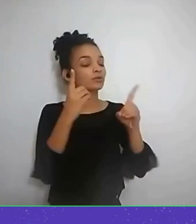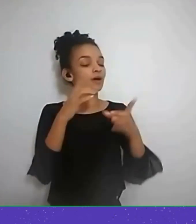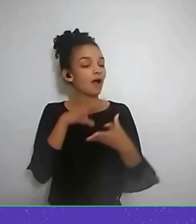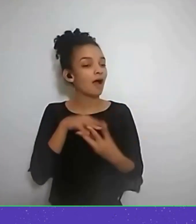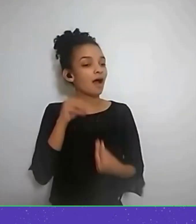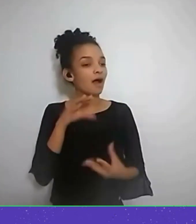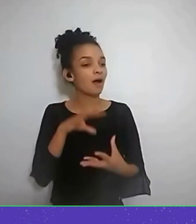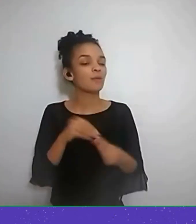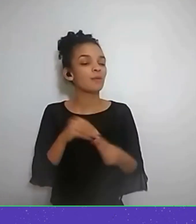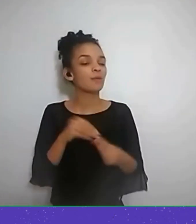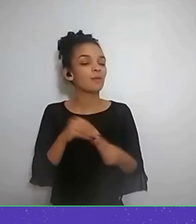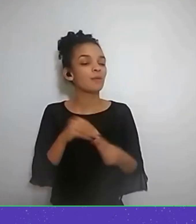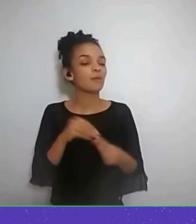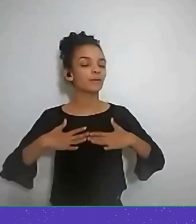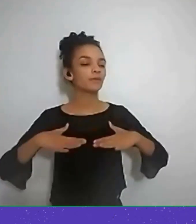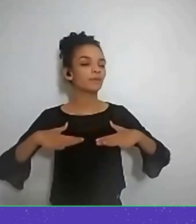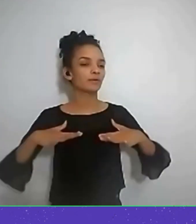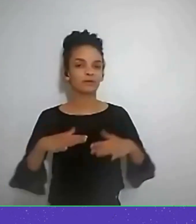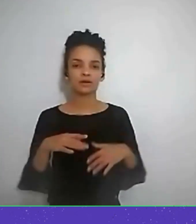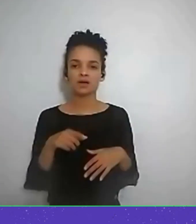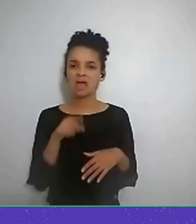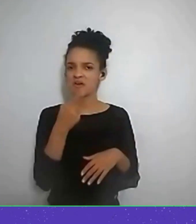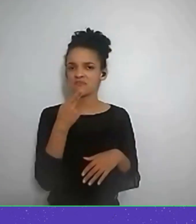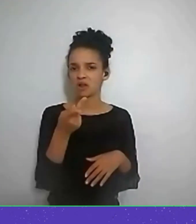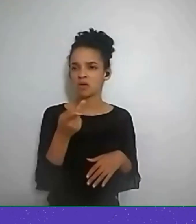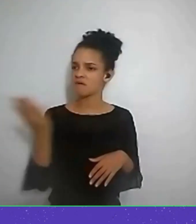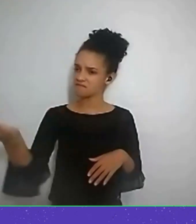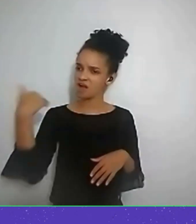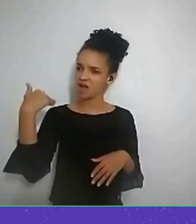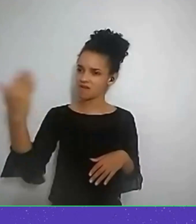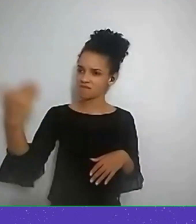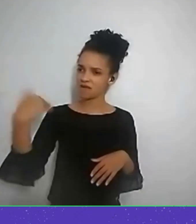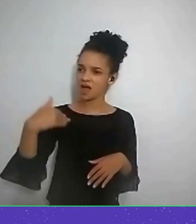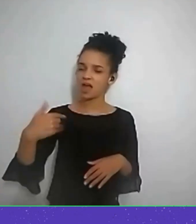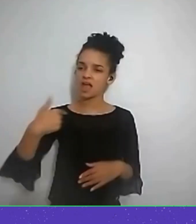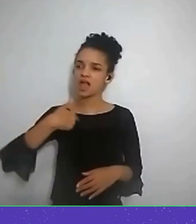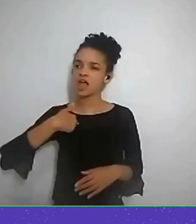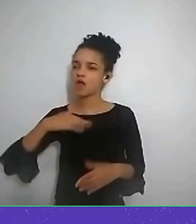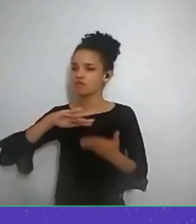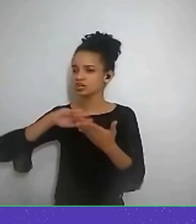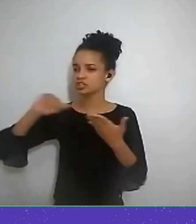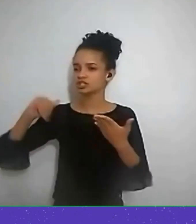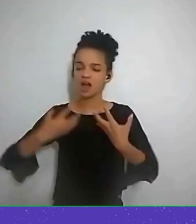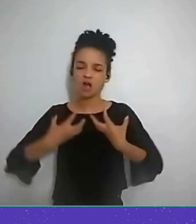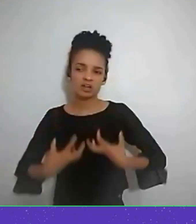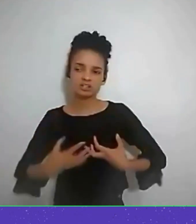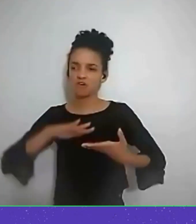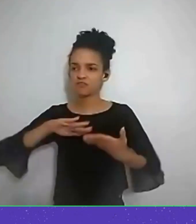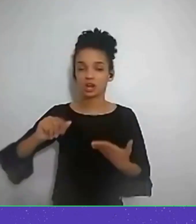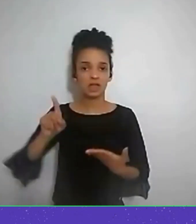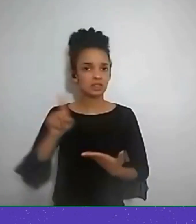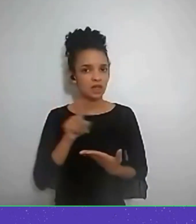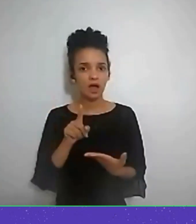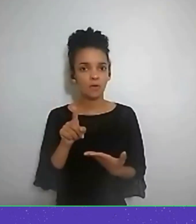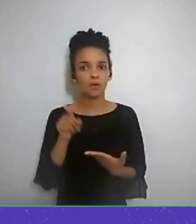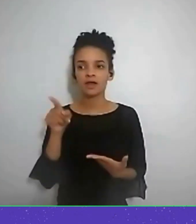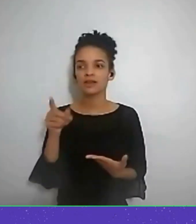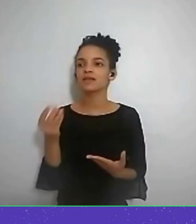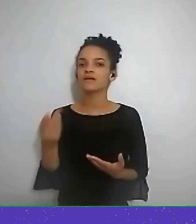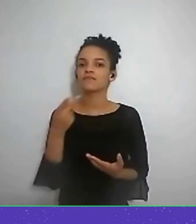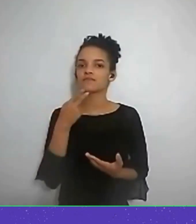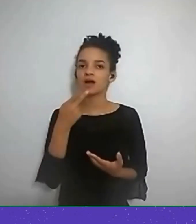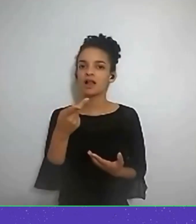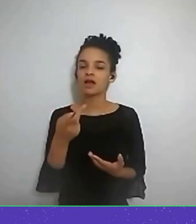disse assim: vem para cá, vem para mim, que eu vou tirar todo o cansaço. Não, ele fala: vem para mim e toma o meu